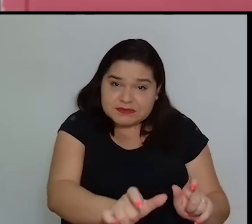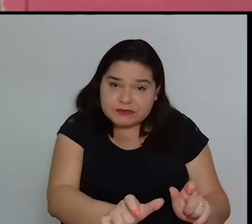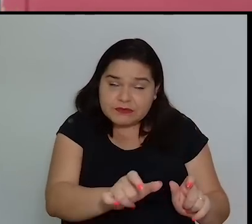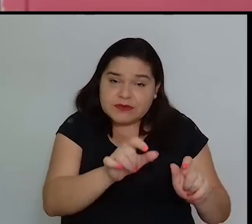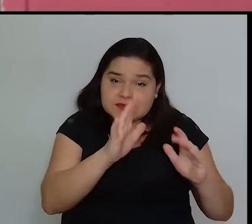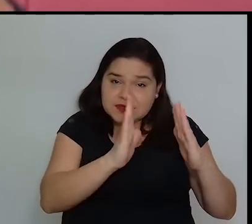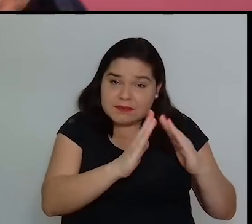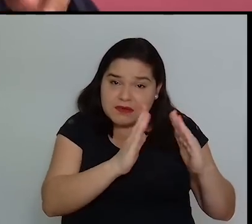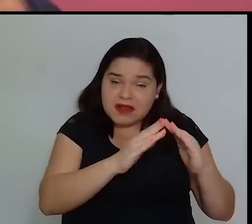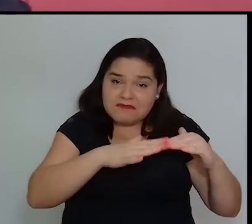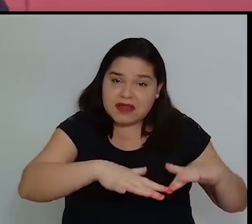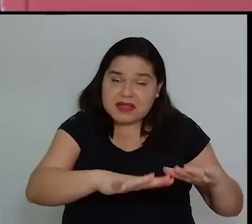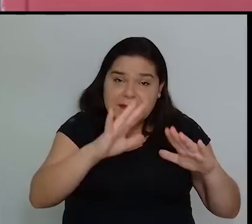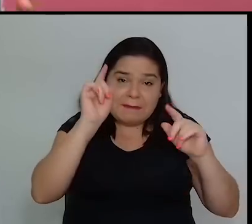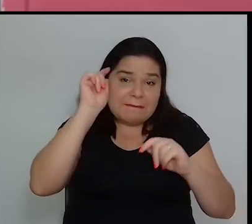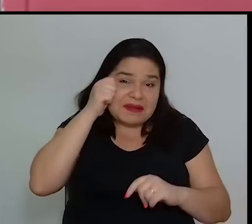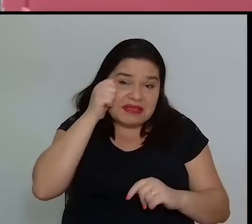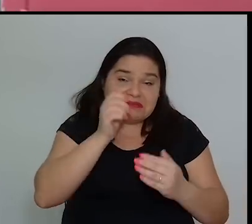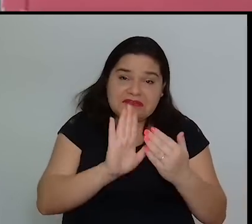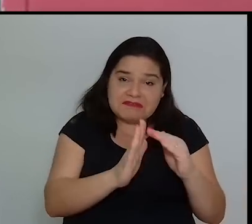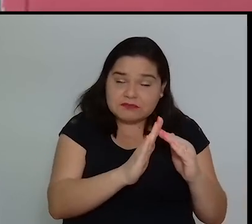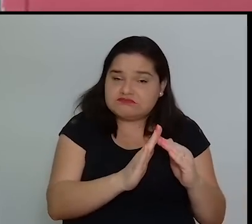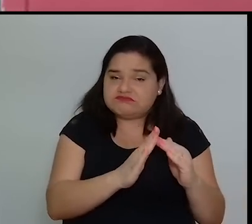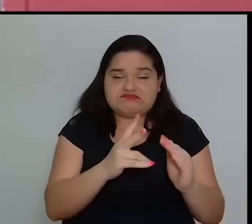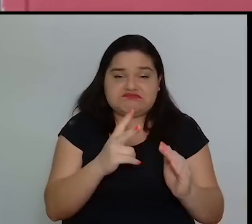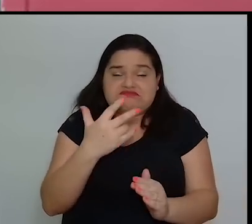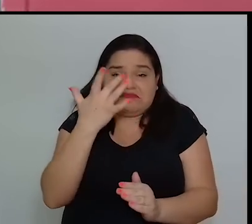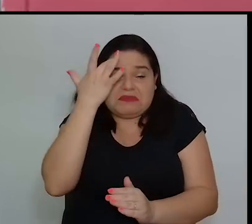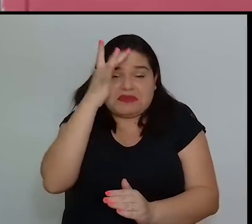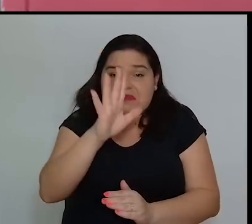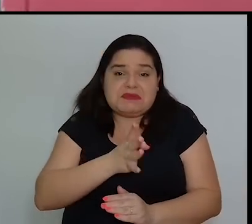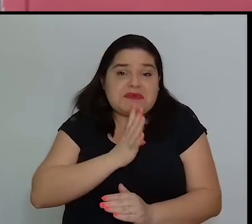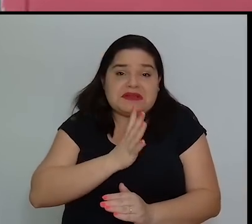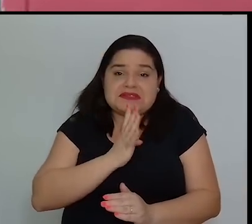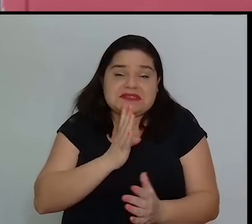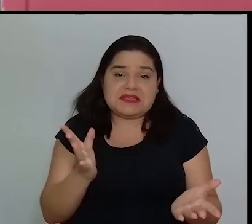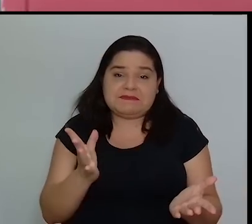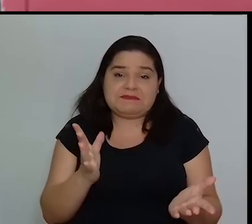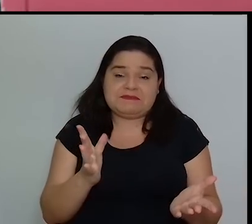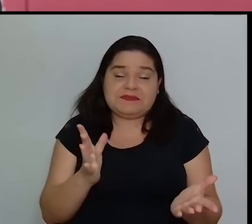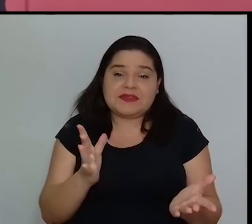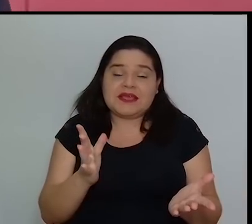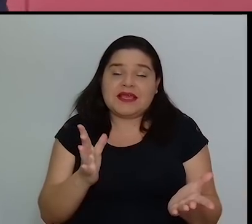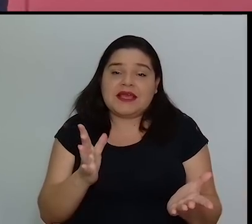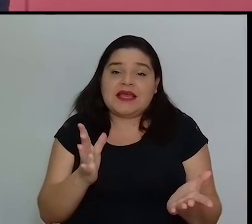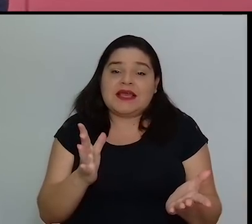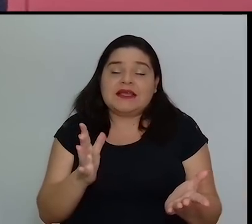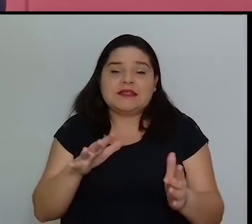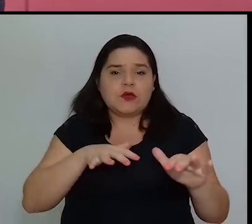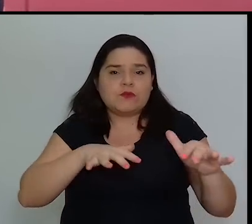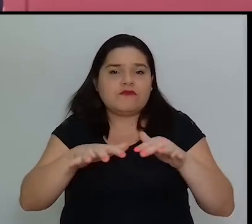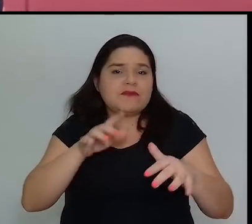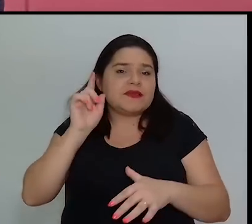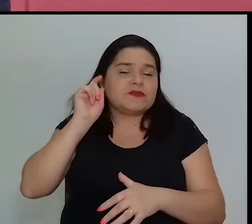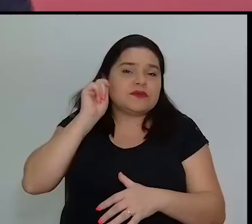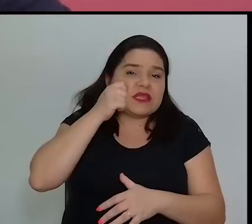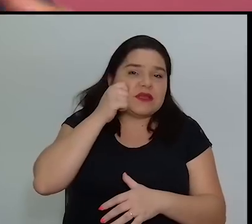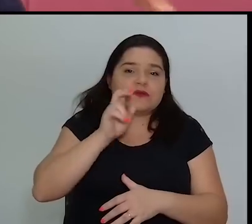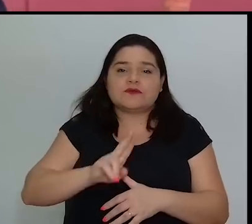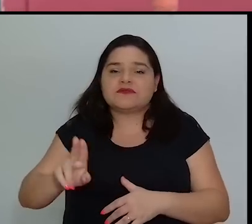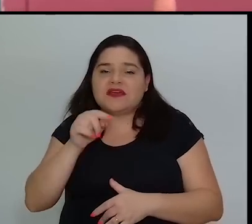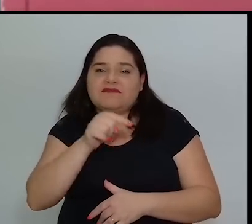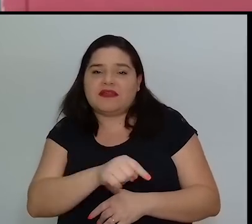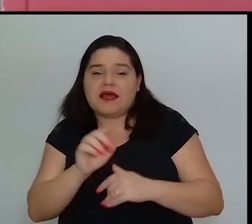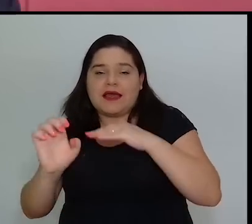territórios pretos não sabiam daqueles números Então você fica sempre com a mão do ângulo a favela ou movimento como Laboratórios e